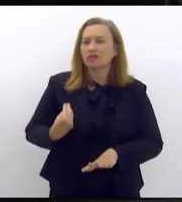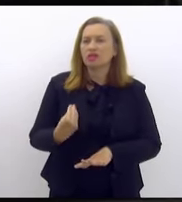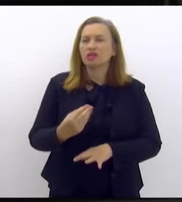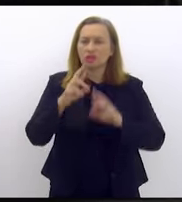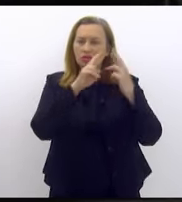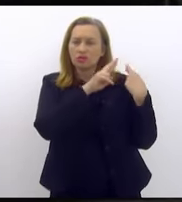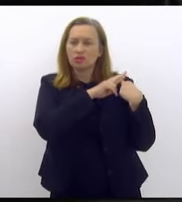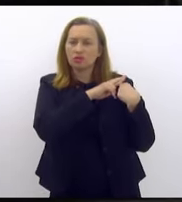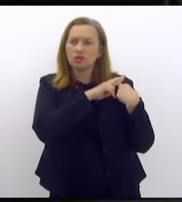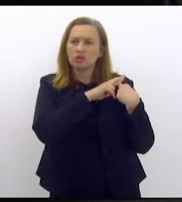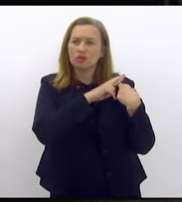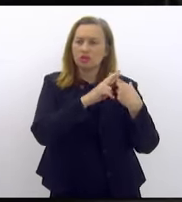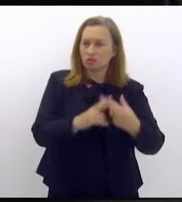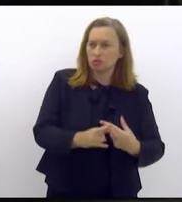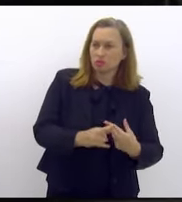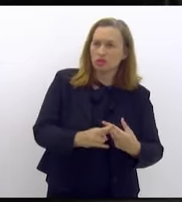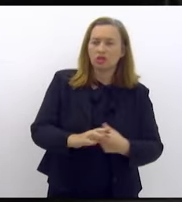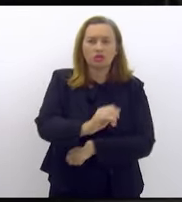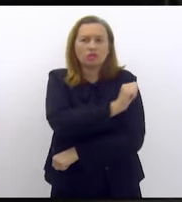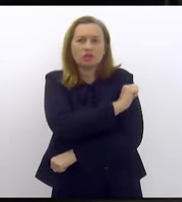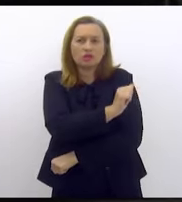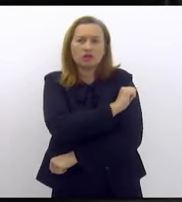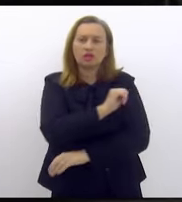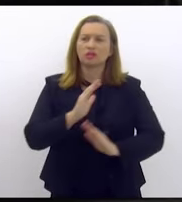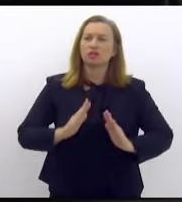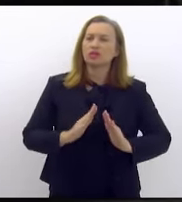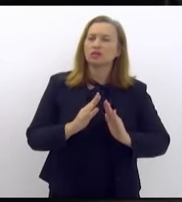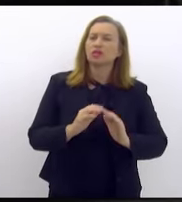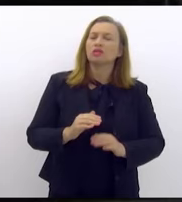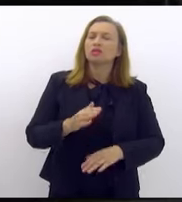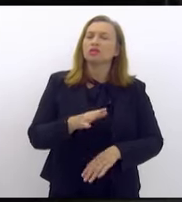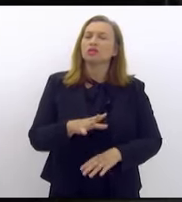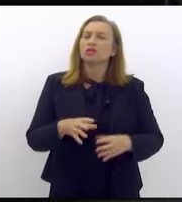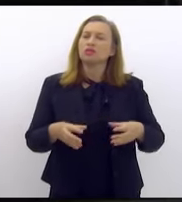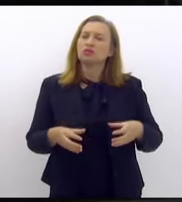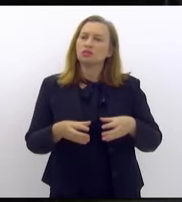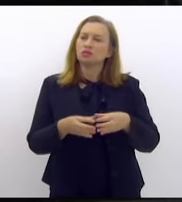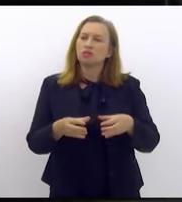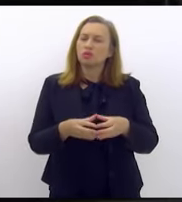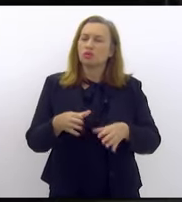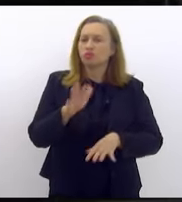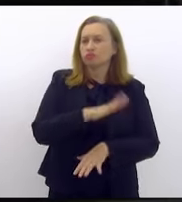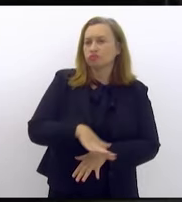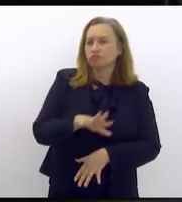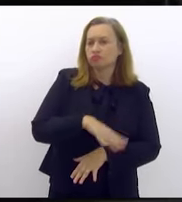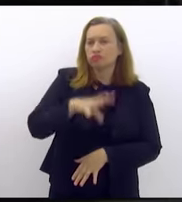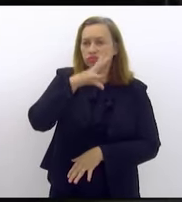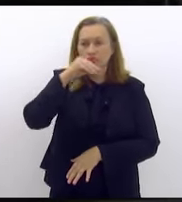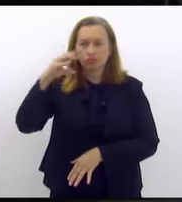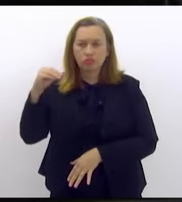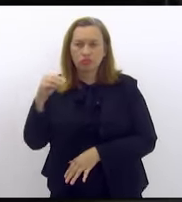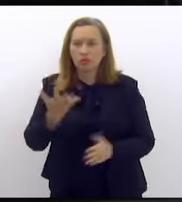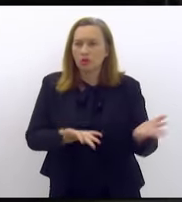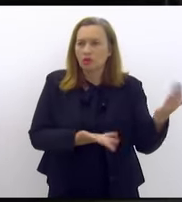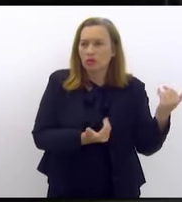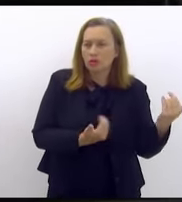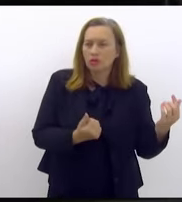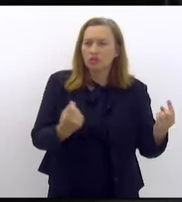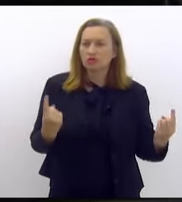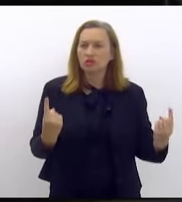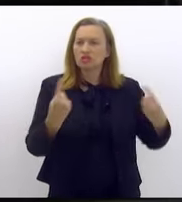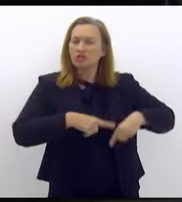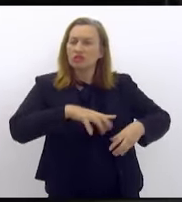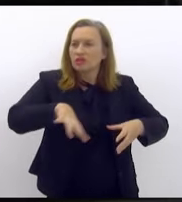pelos estudantes, dos órgãos de proteção da infância e da juventude, quais são os resultados e os desafios da implementação